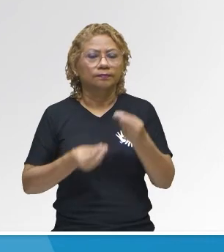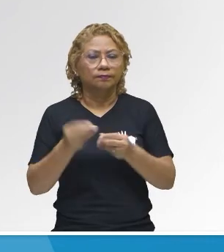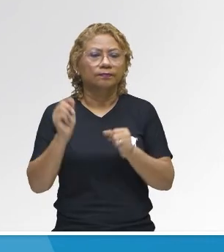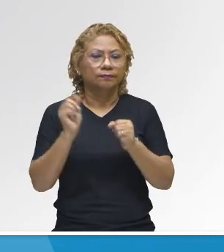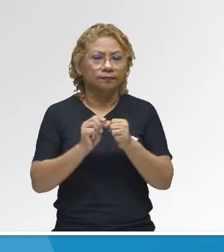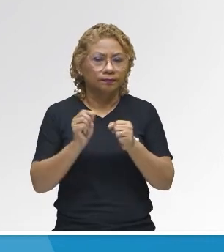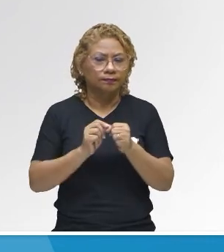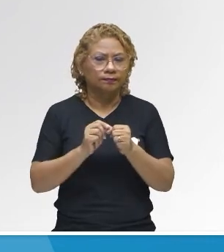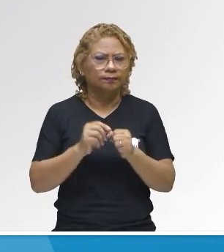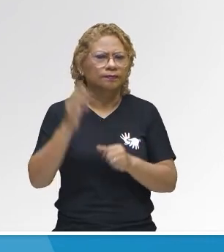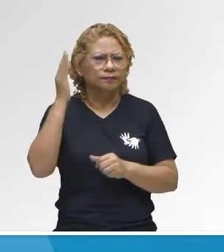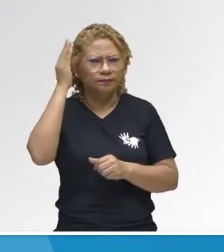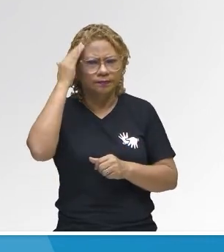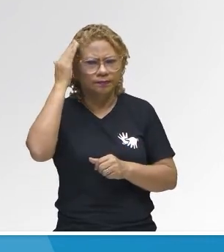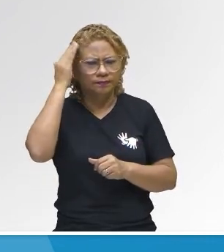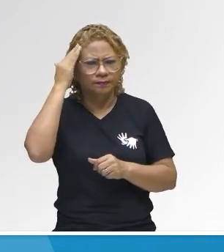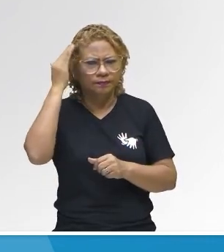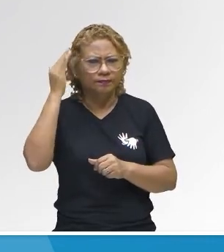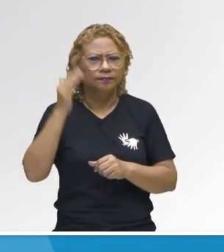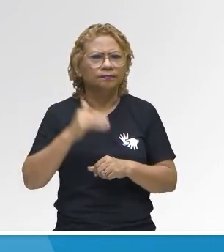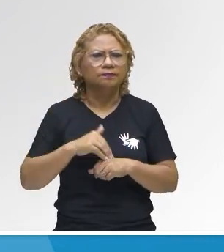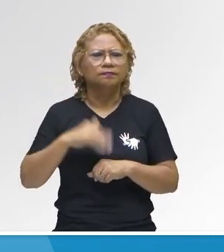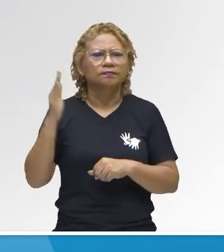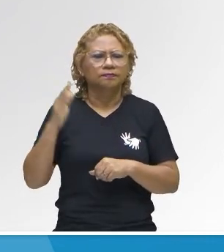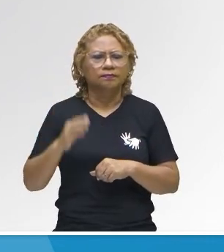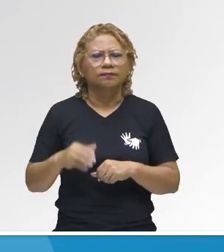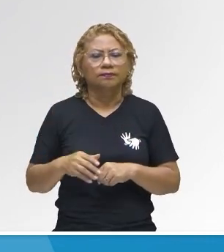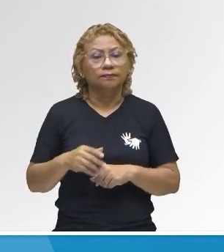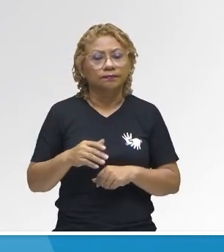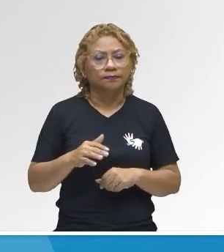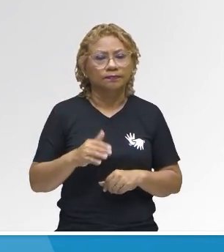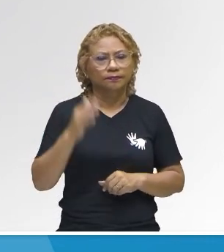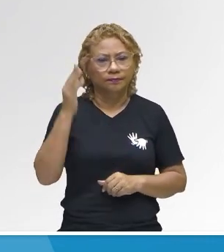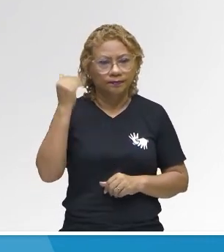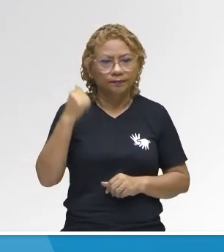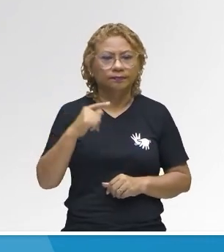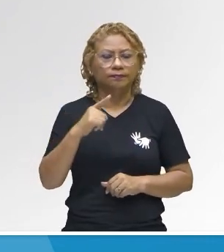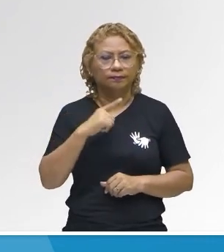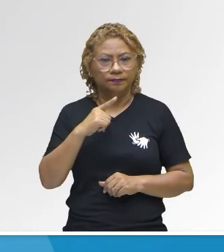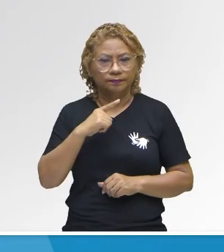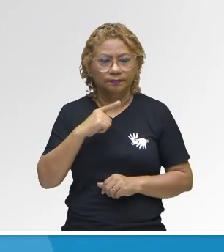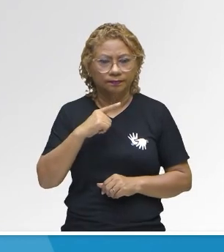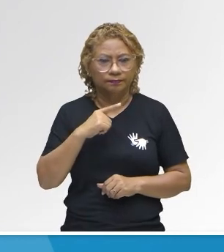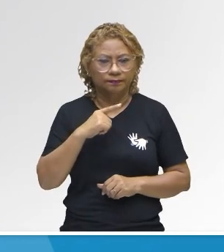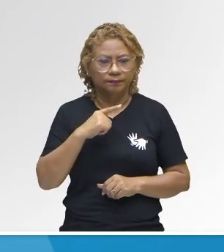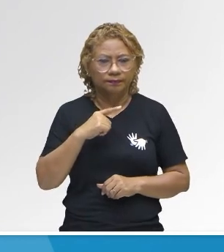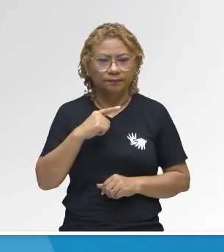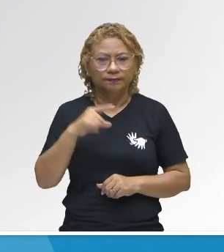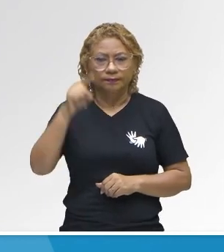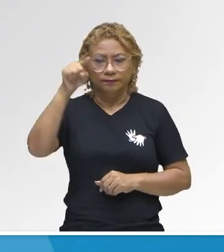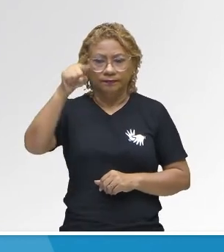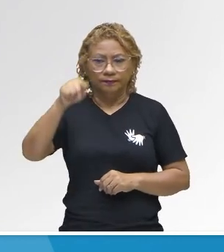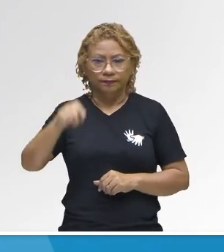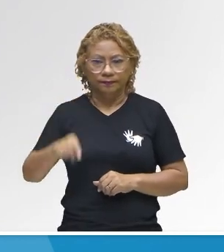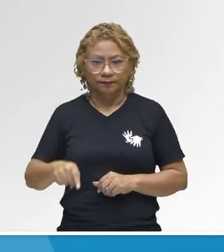para descobrir o domínio dessa função? Sabemos que existe tangente se e somente